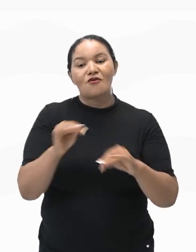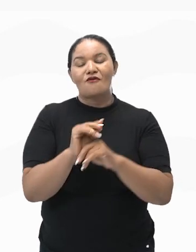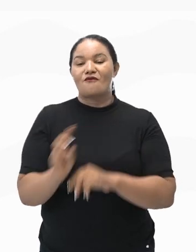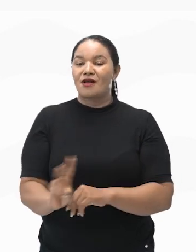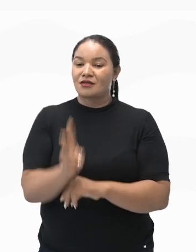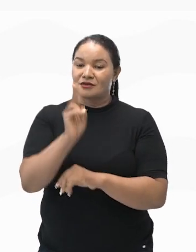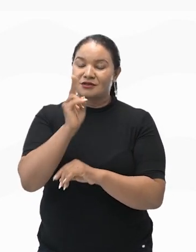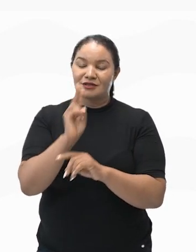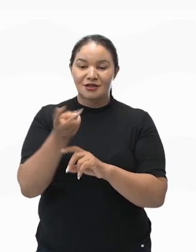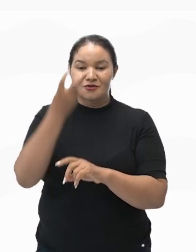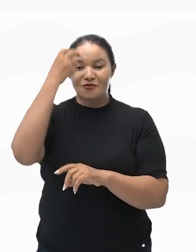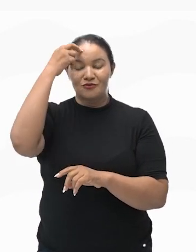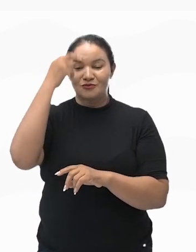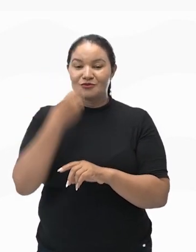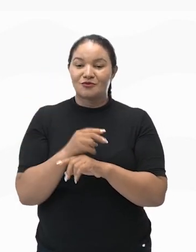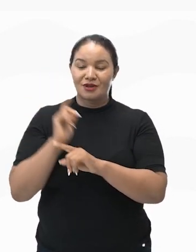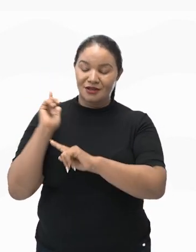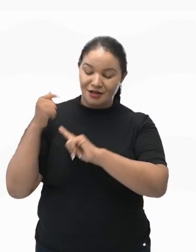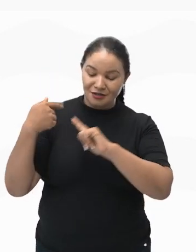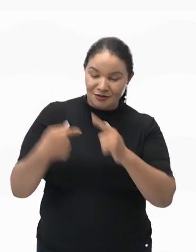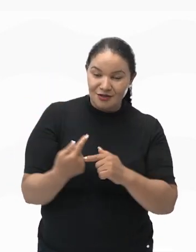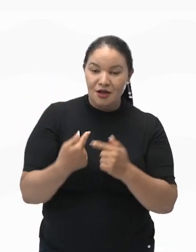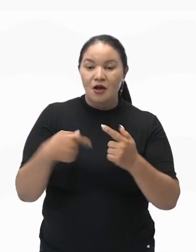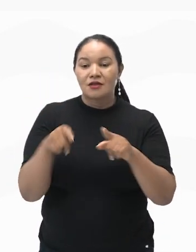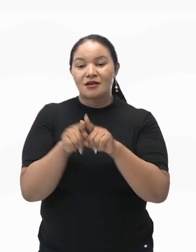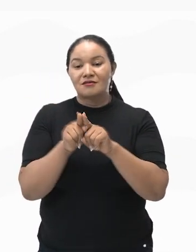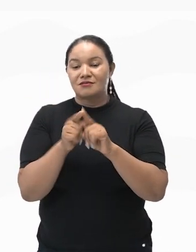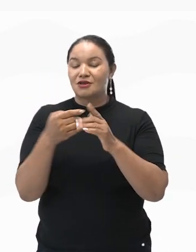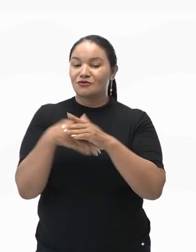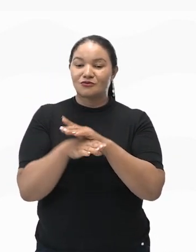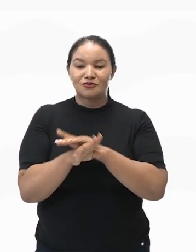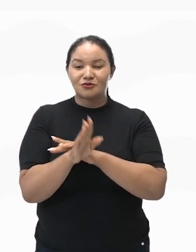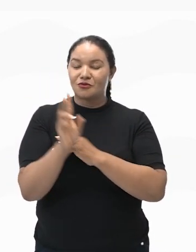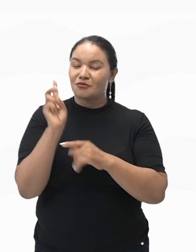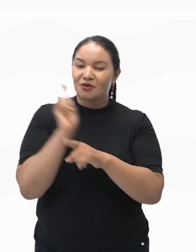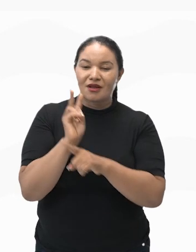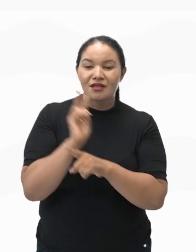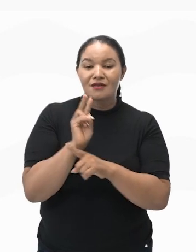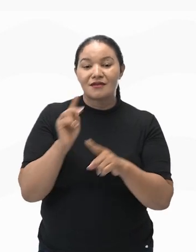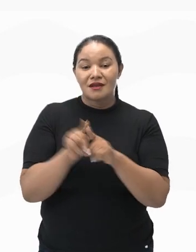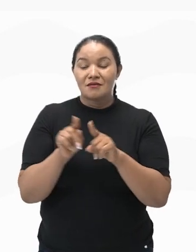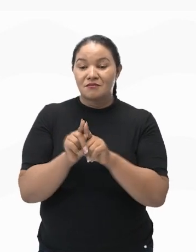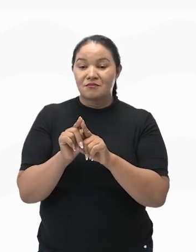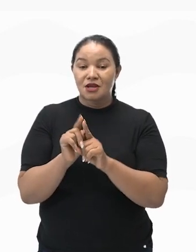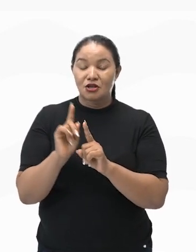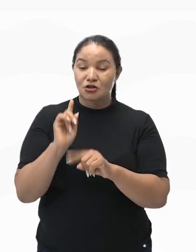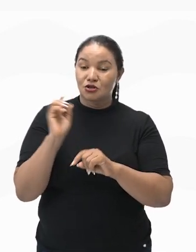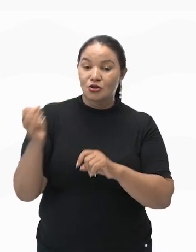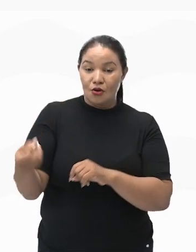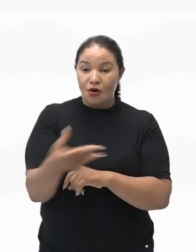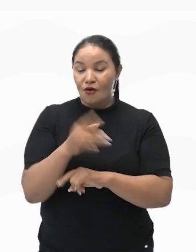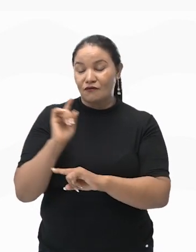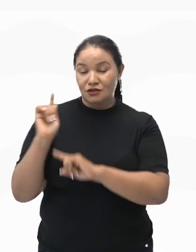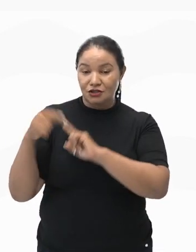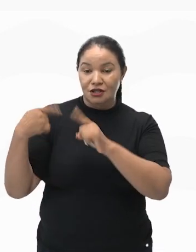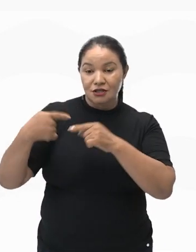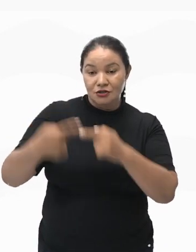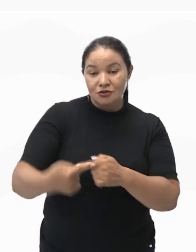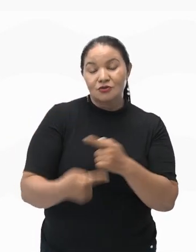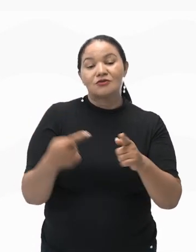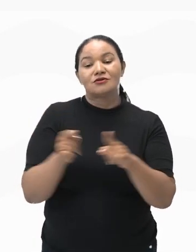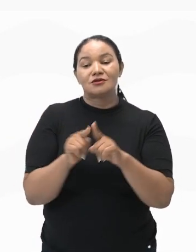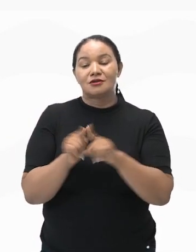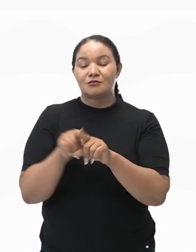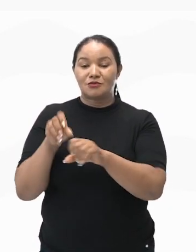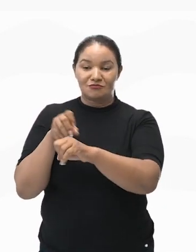valorizando a cultura tradicional, preservando os costumes e transmitindo isso às novas gerações. Essa imagem é bem representativa disso,